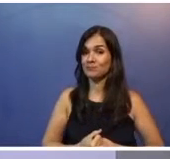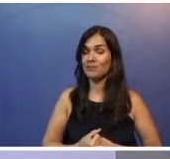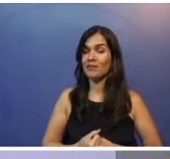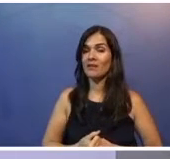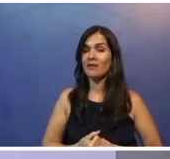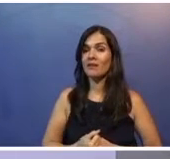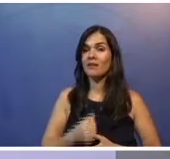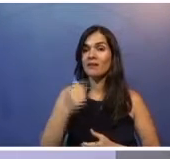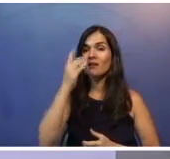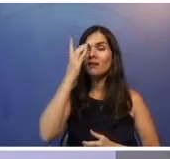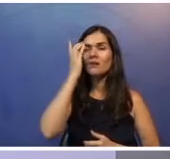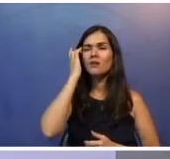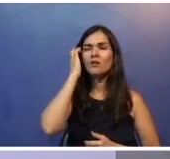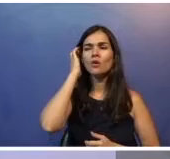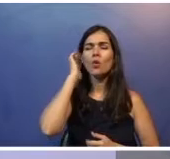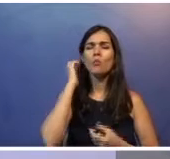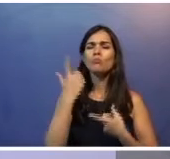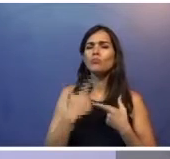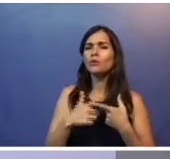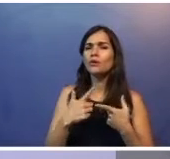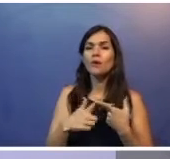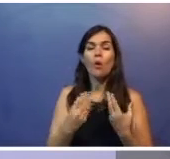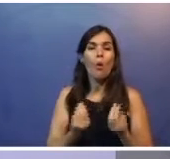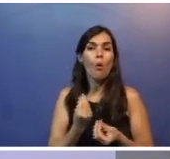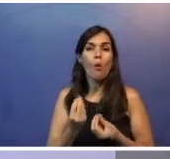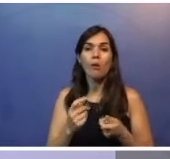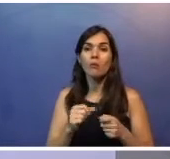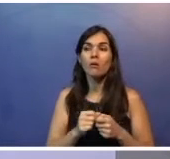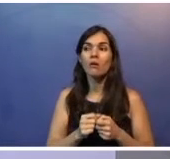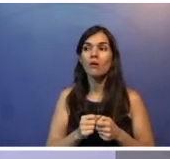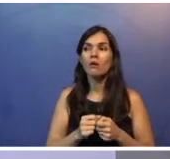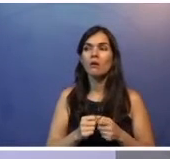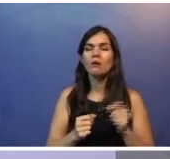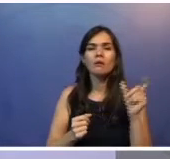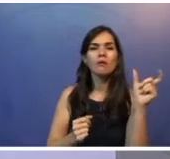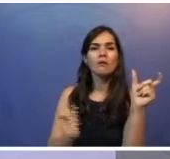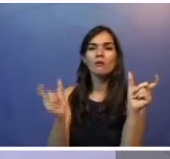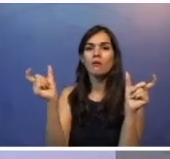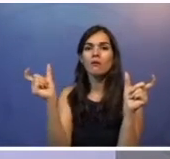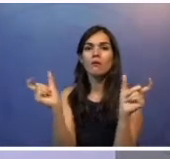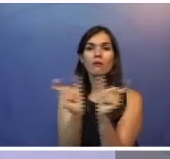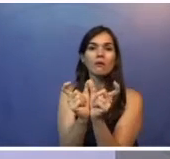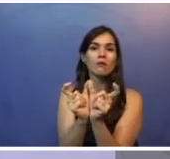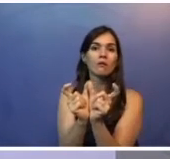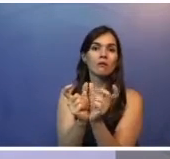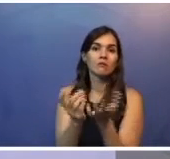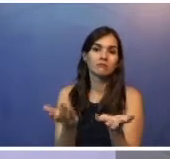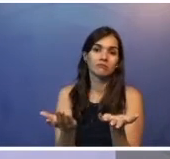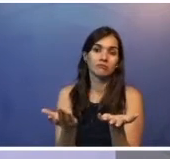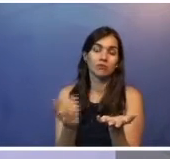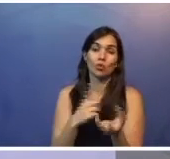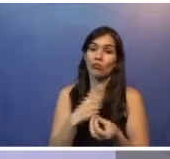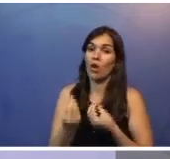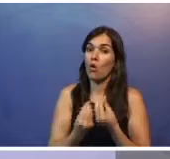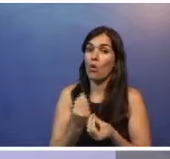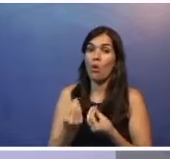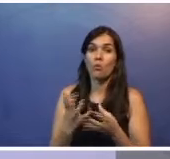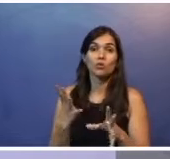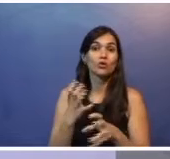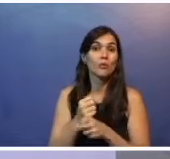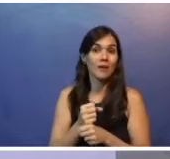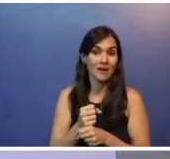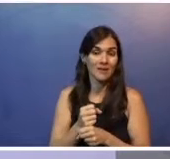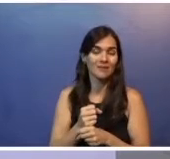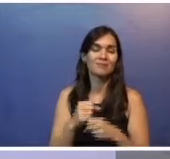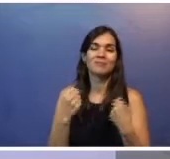ficaria inviável né ficaria fora de mão eu pegar e só mais se 1520 vezes então vamos